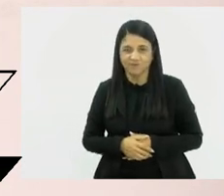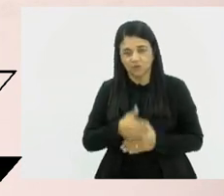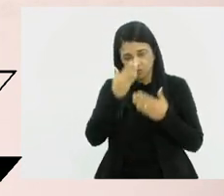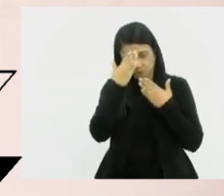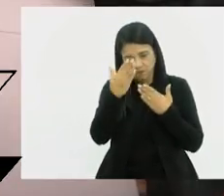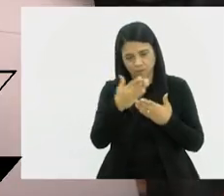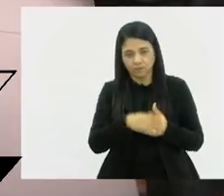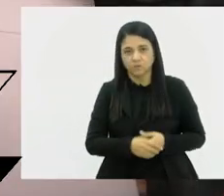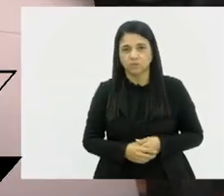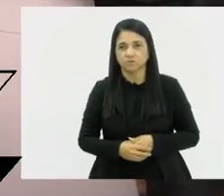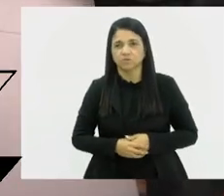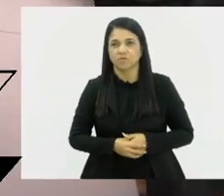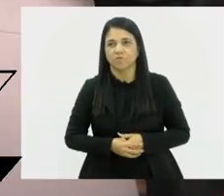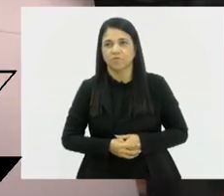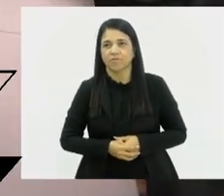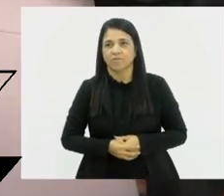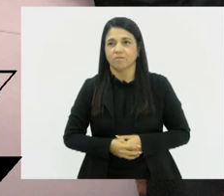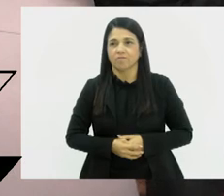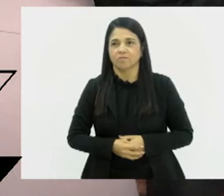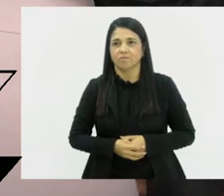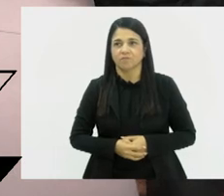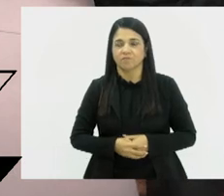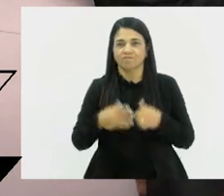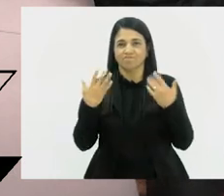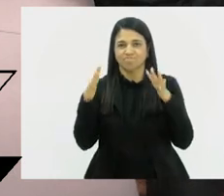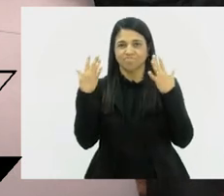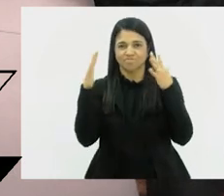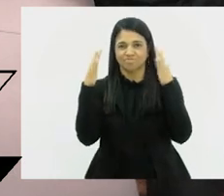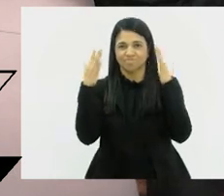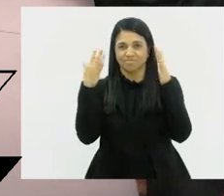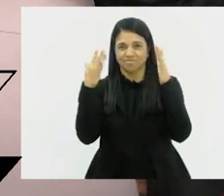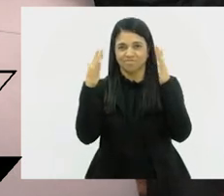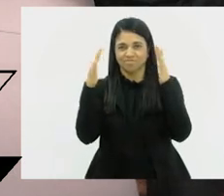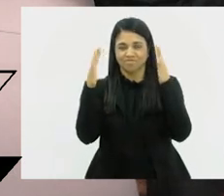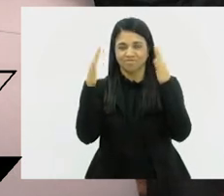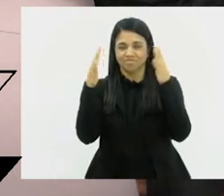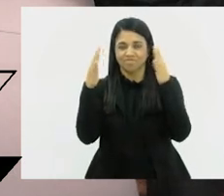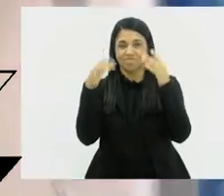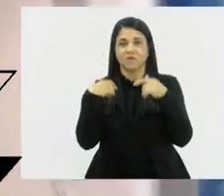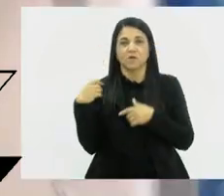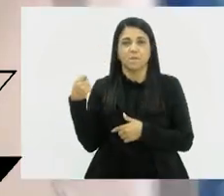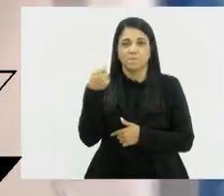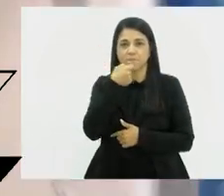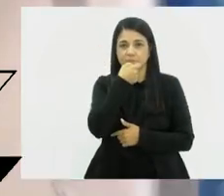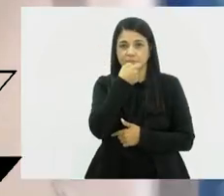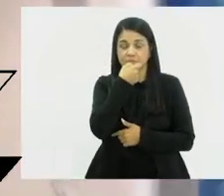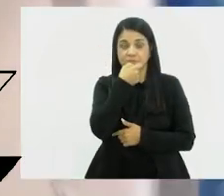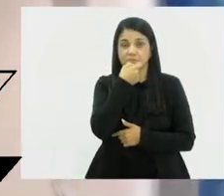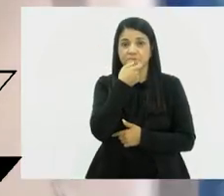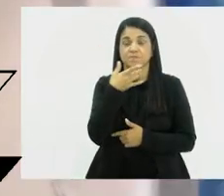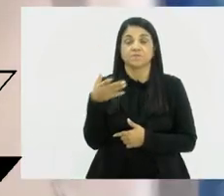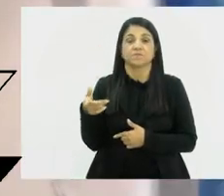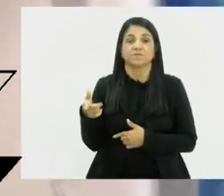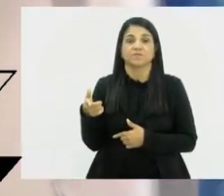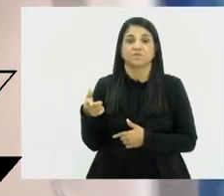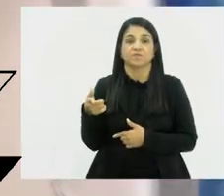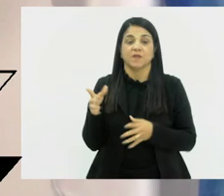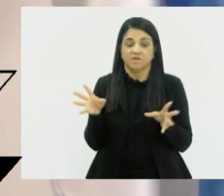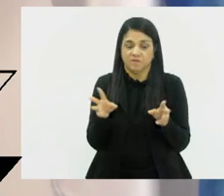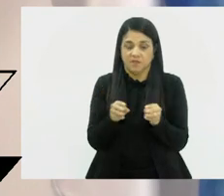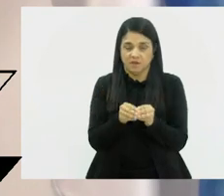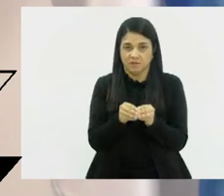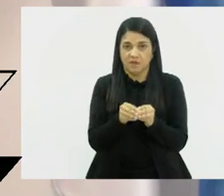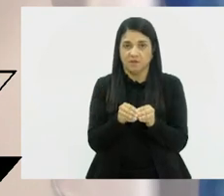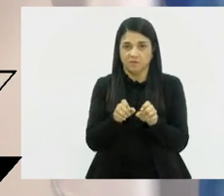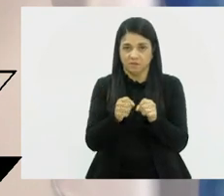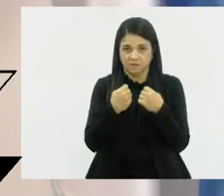Obrigada. Obrigado pela palavra. Quero passar, para a gente encerrar a sessão, para o